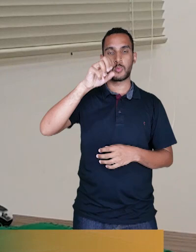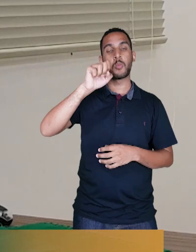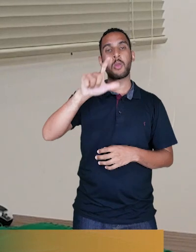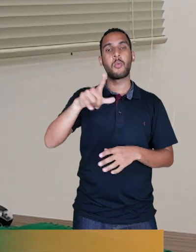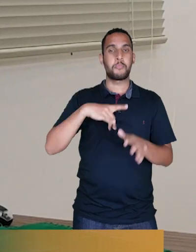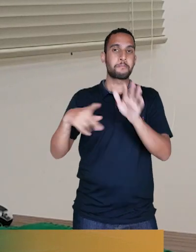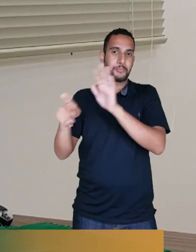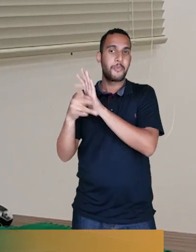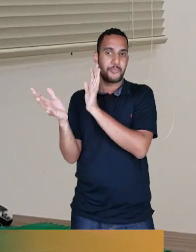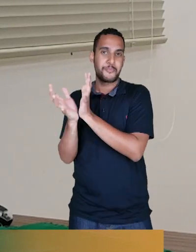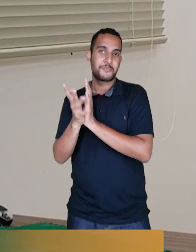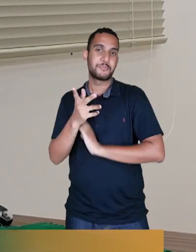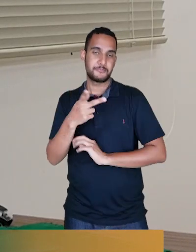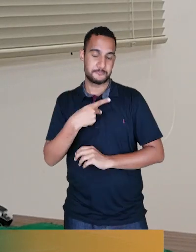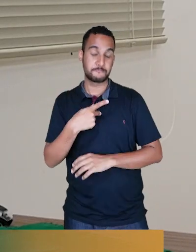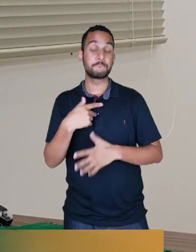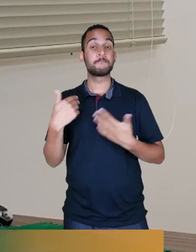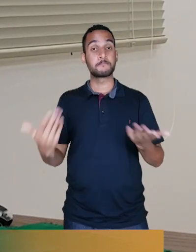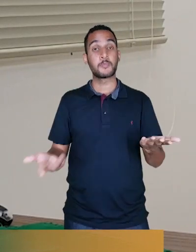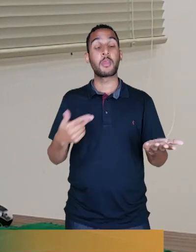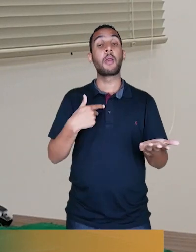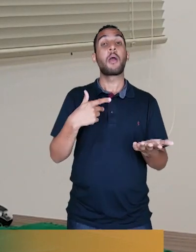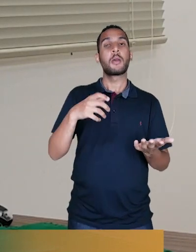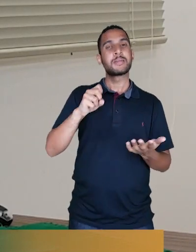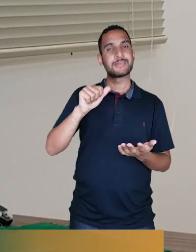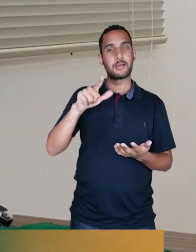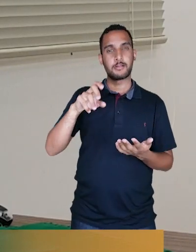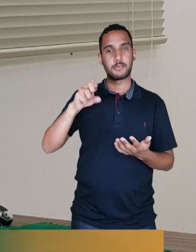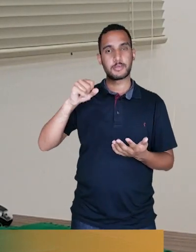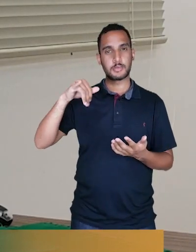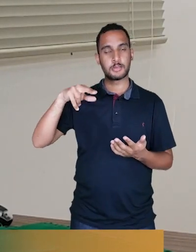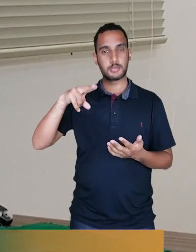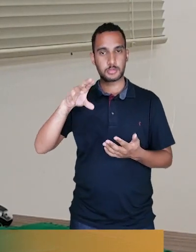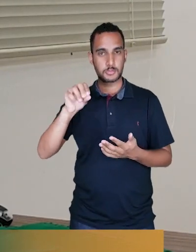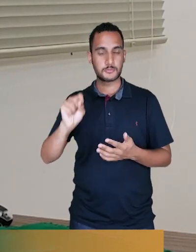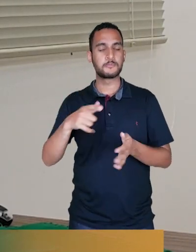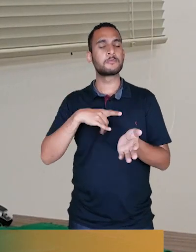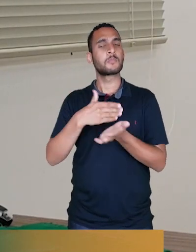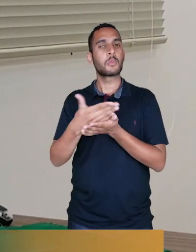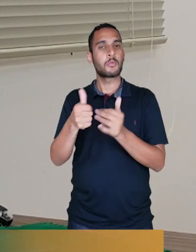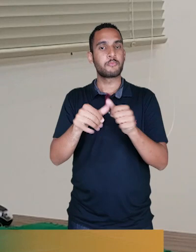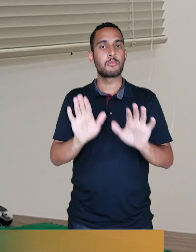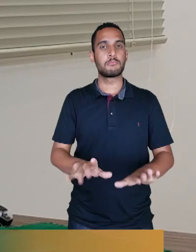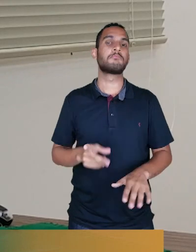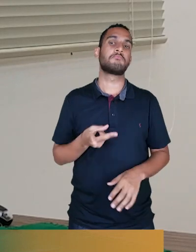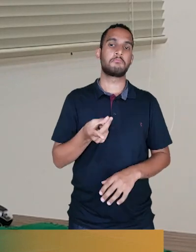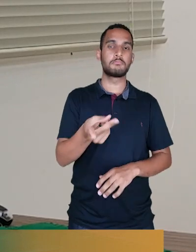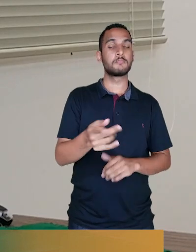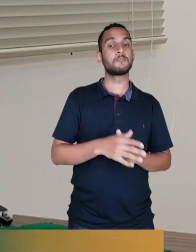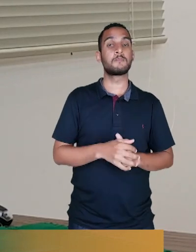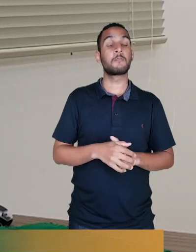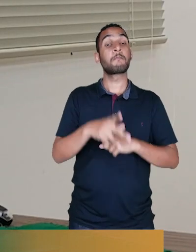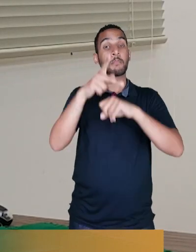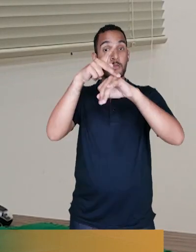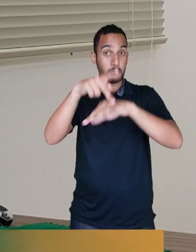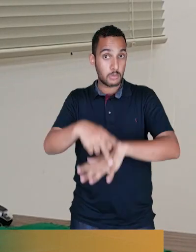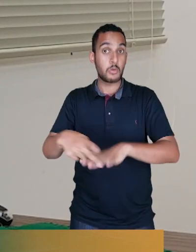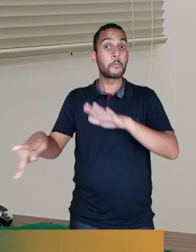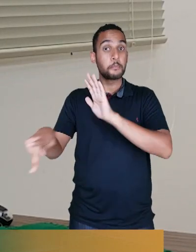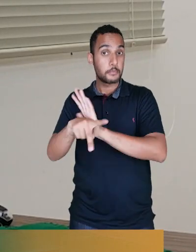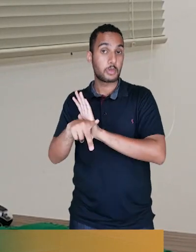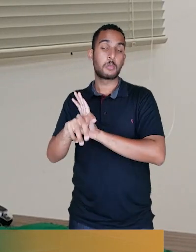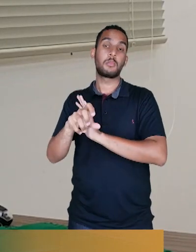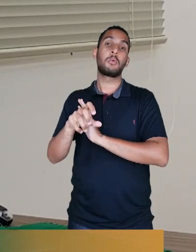disputaram um exemplo é a partir daí os salesianos instalaram definitivamente em goiânia é uma